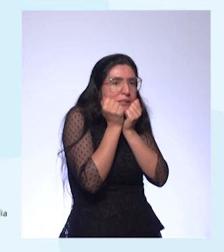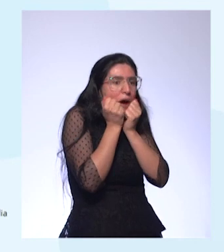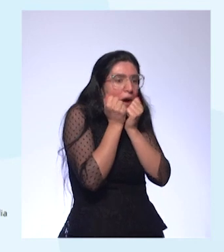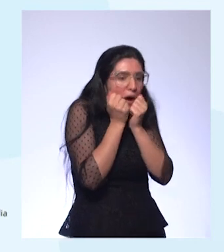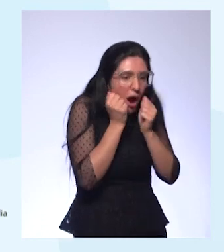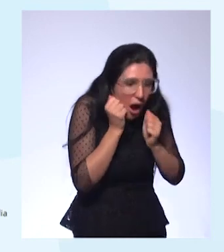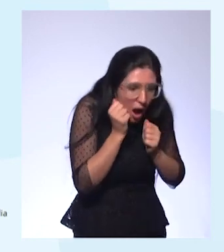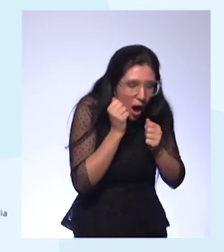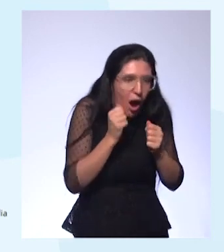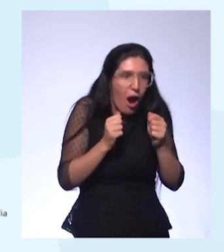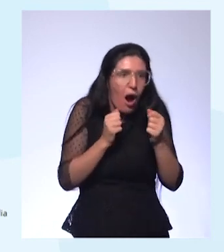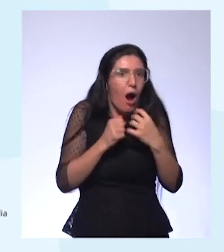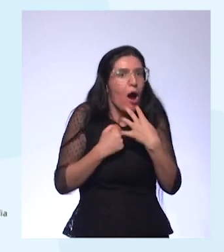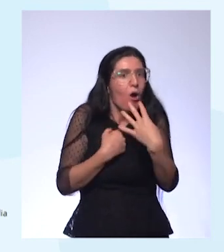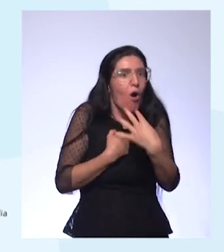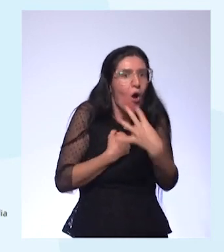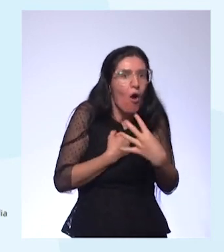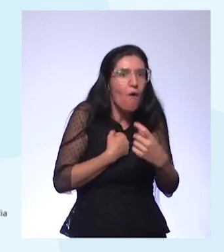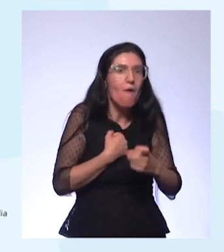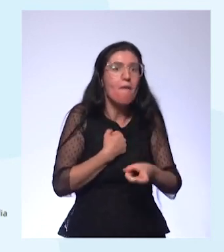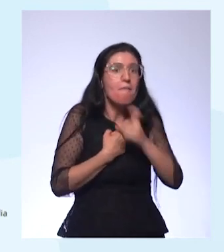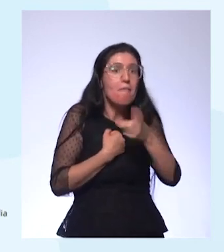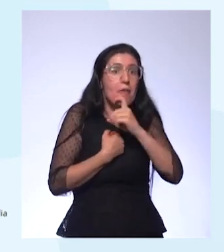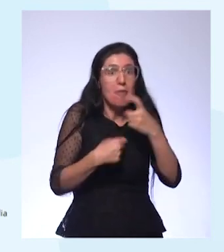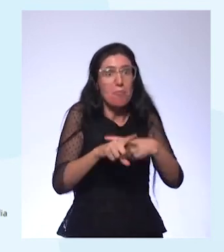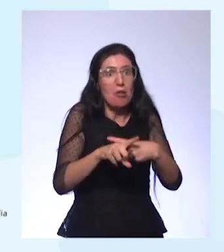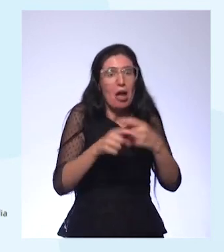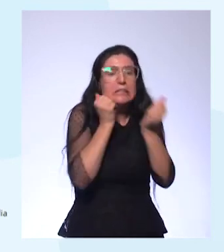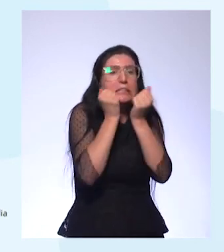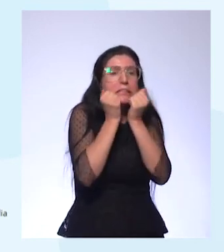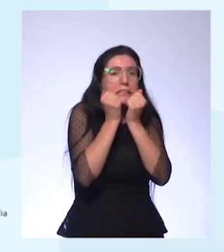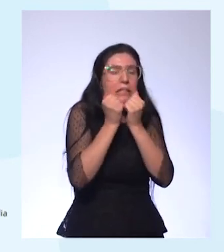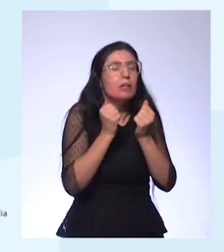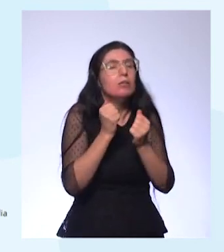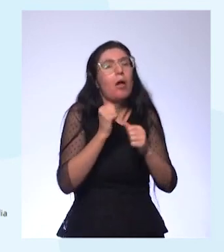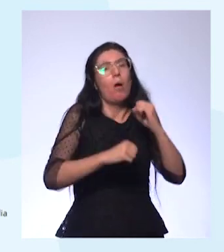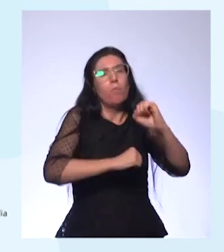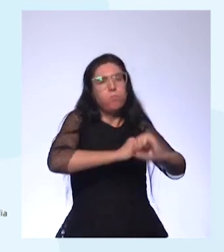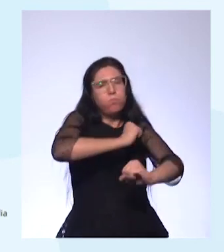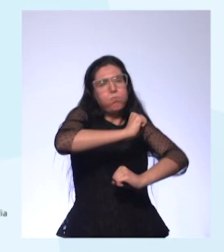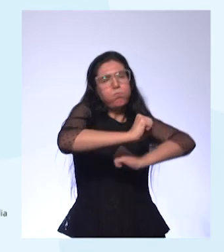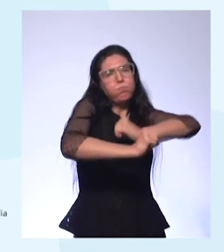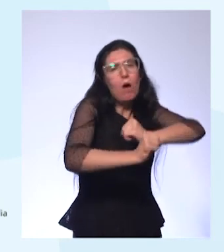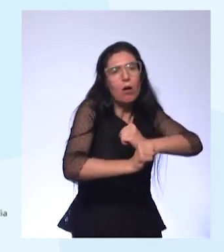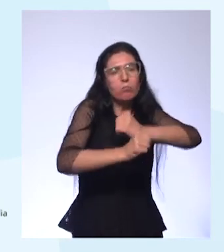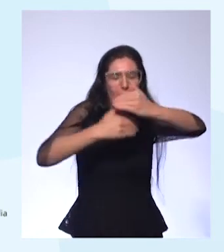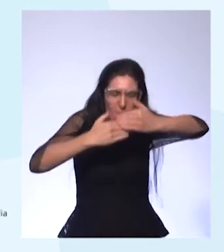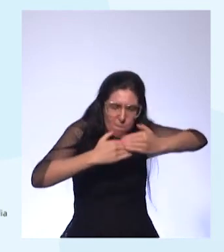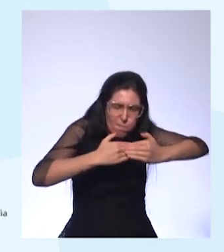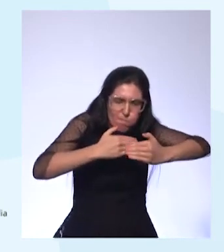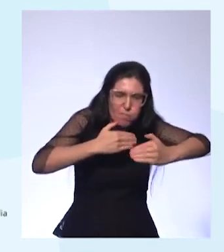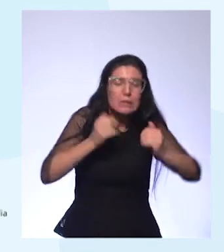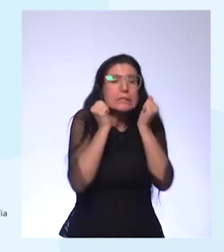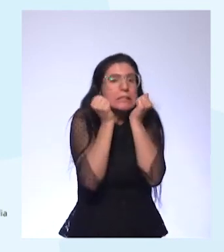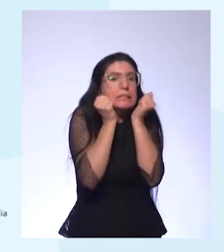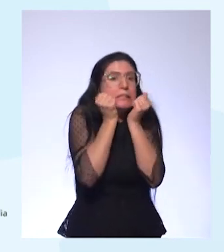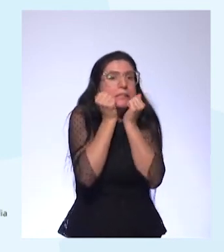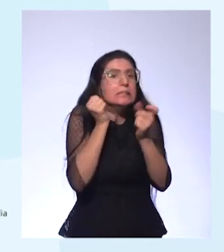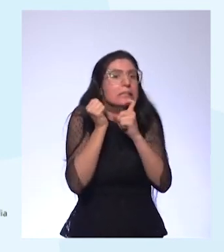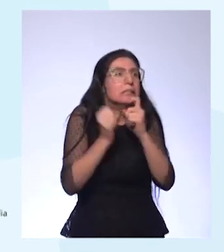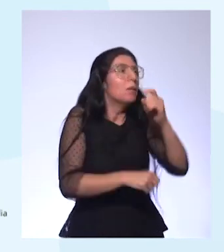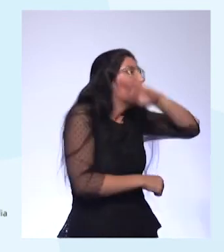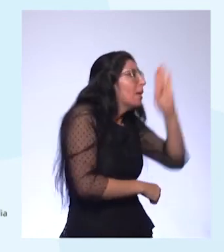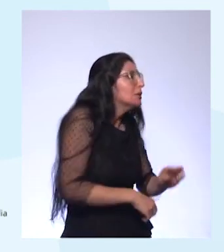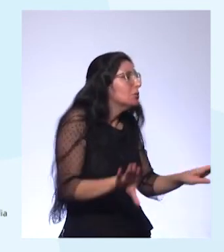períodos mais frios, né, no decorrer aí dos anos, principalmente aí na estação de inverno. Aqui no Brasil a gente também tem,